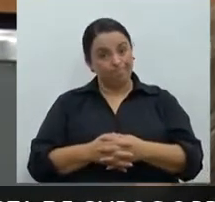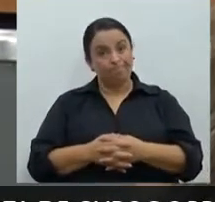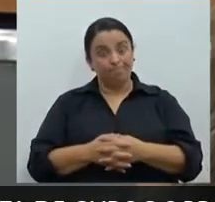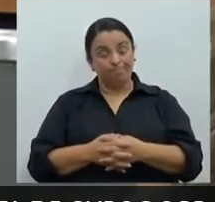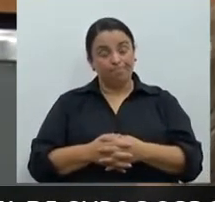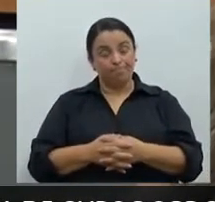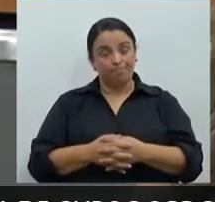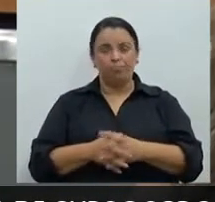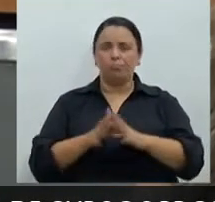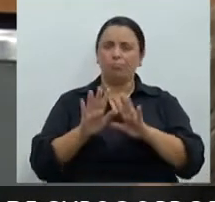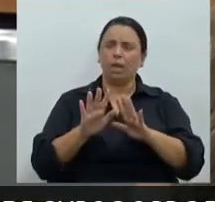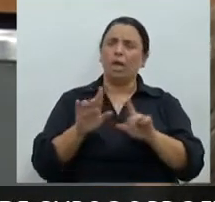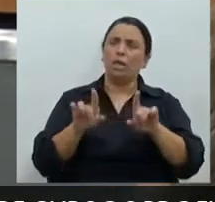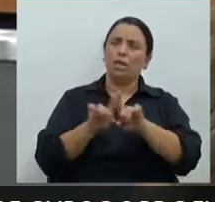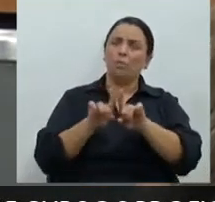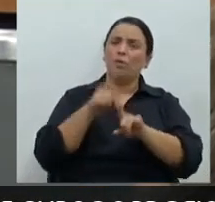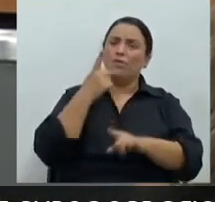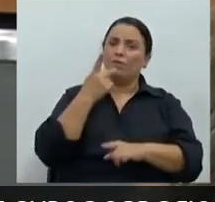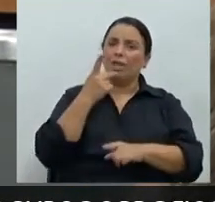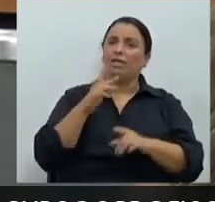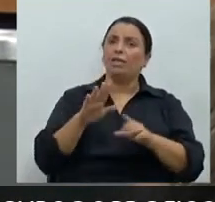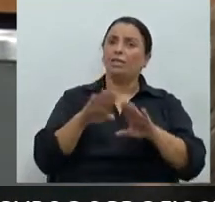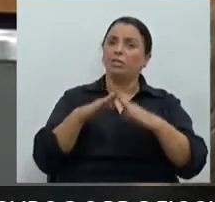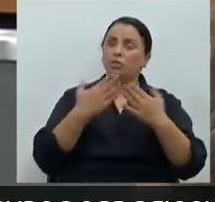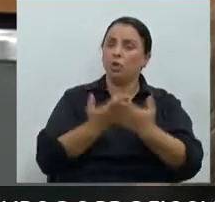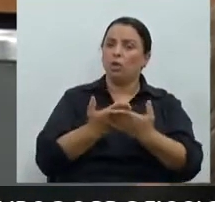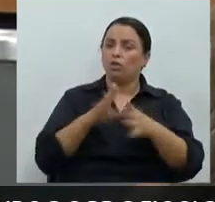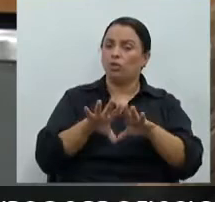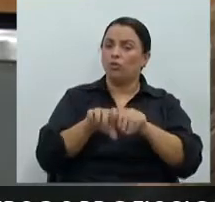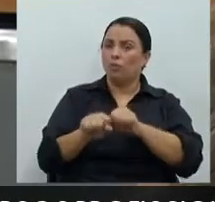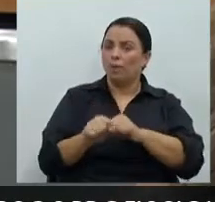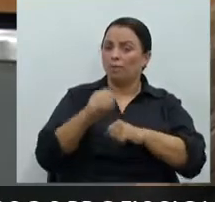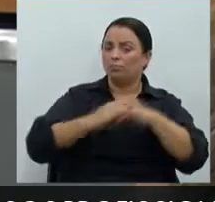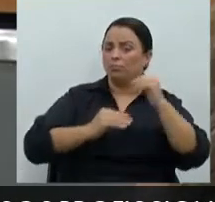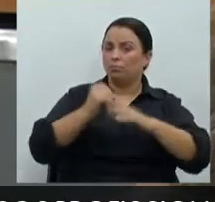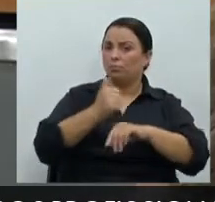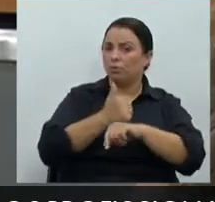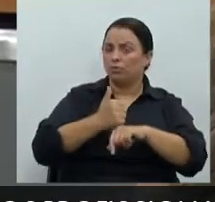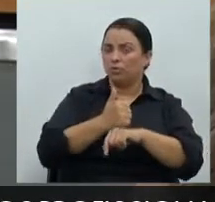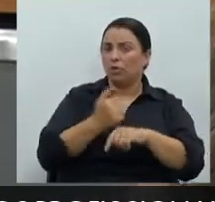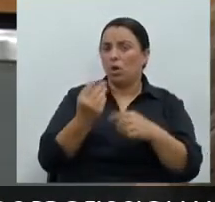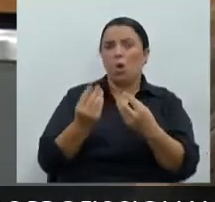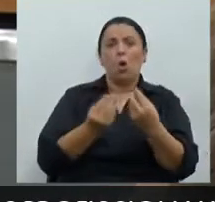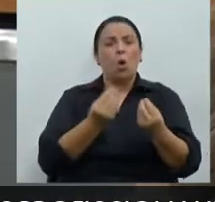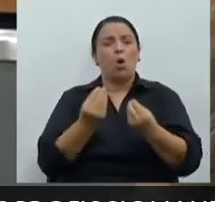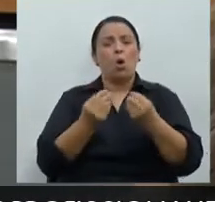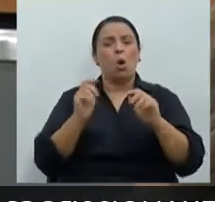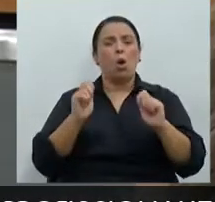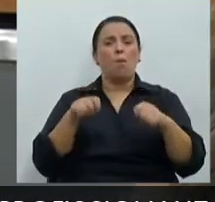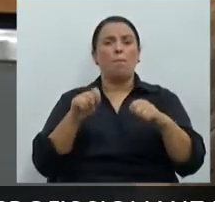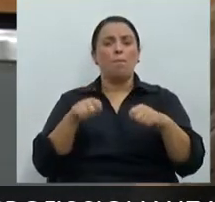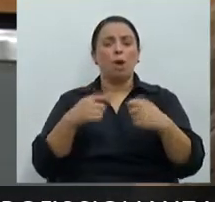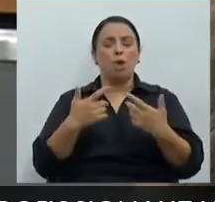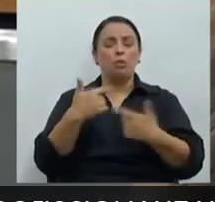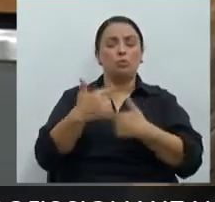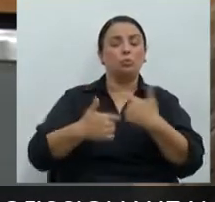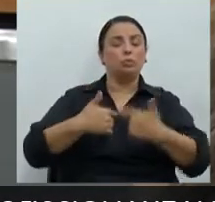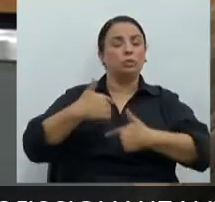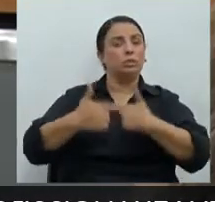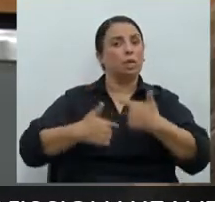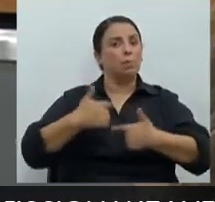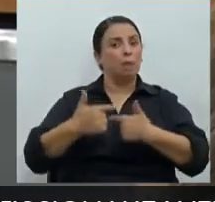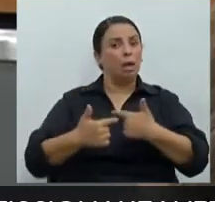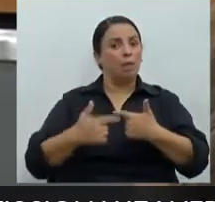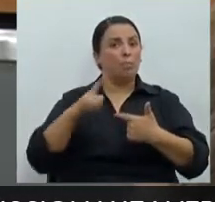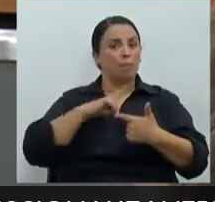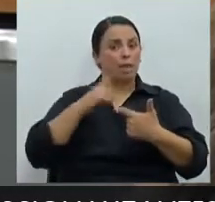nas escolas de formação profissional, como que nós podemos, como que pode ser feito um trabalho para que